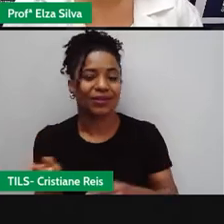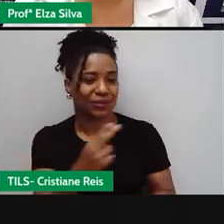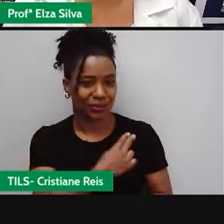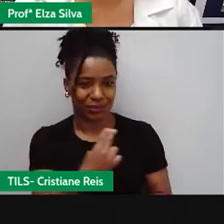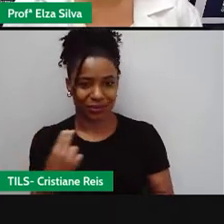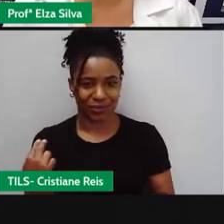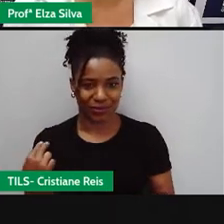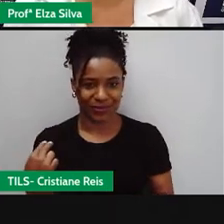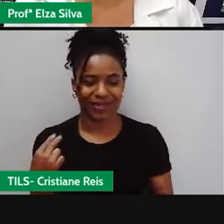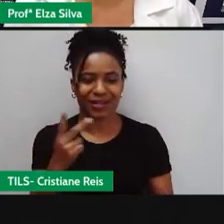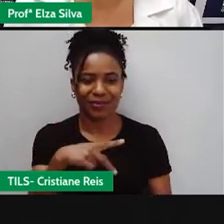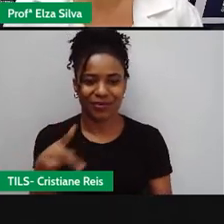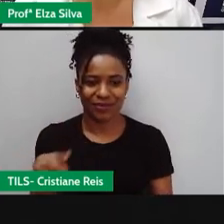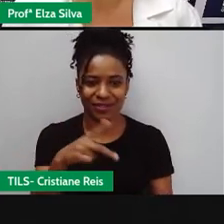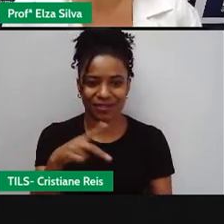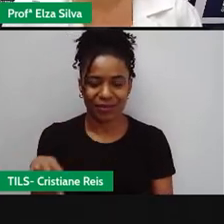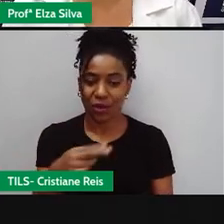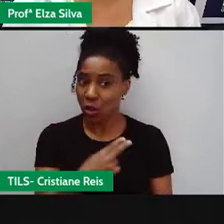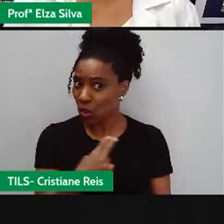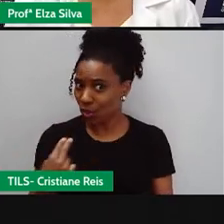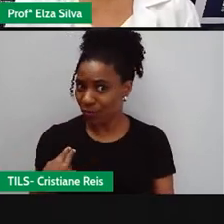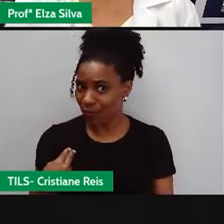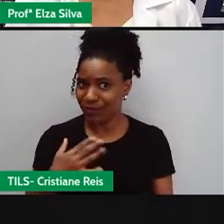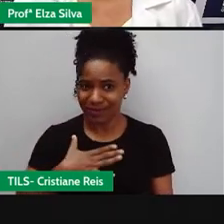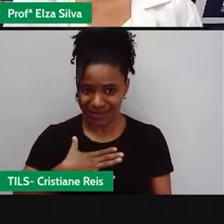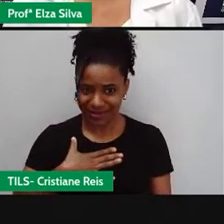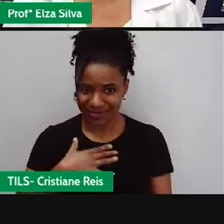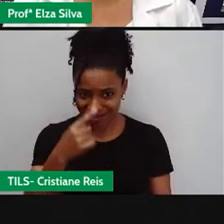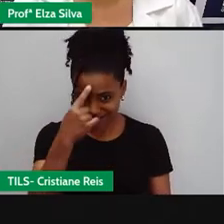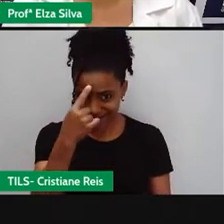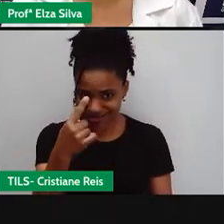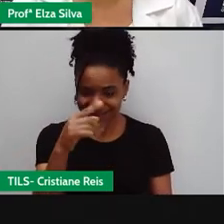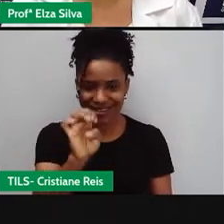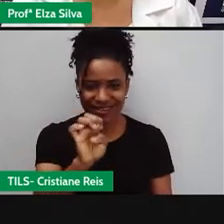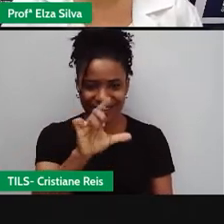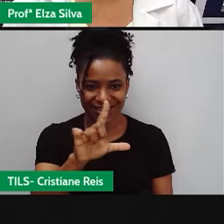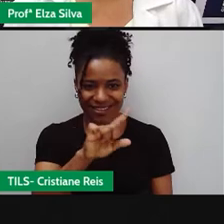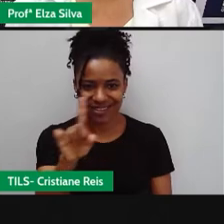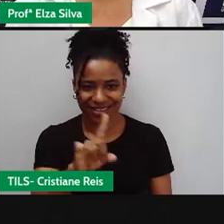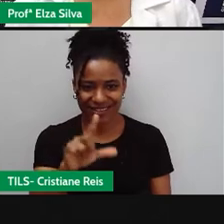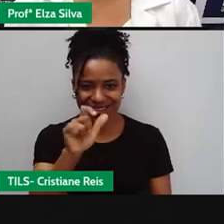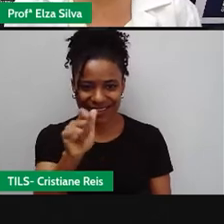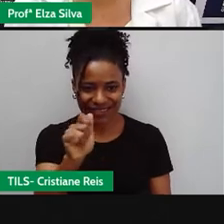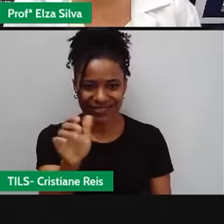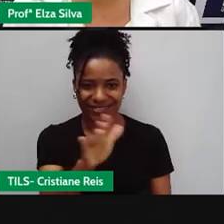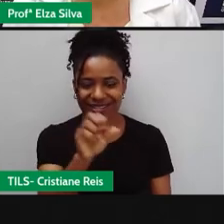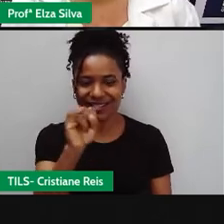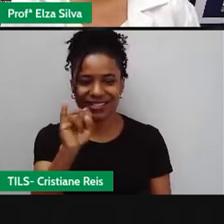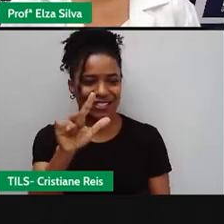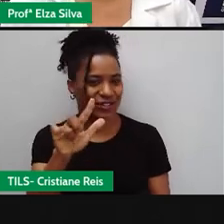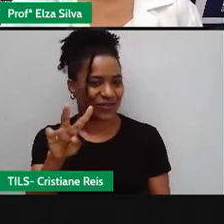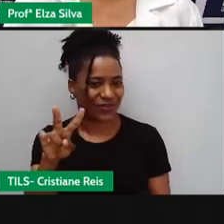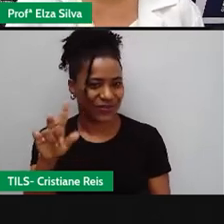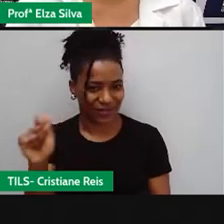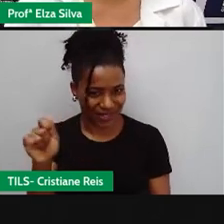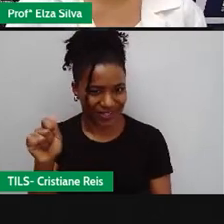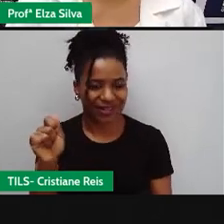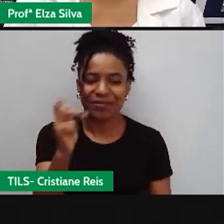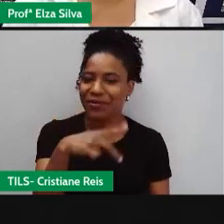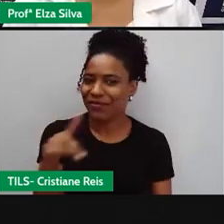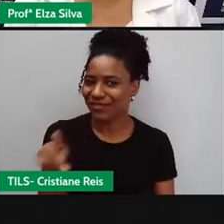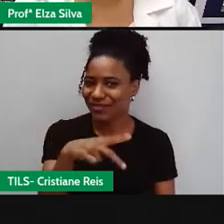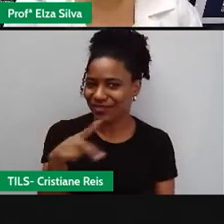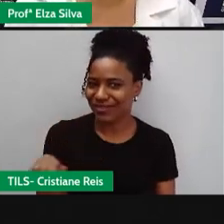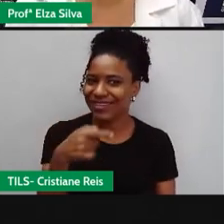o nome da teacher. Elsa Silva, did you remember? Eu sou Elsa Silva, sua professora de inglês, mas você também